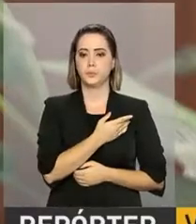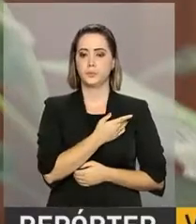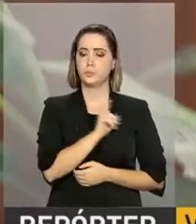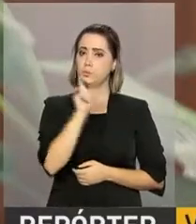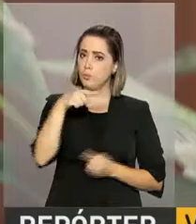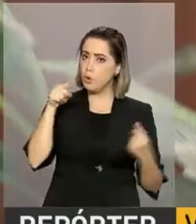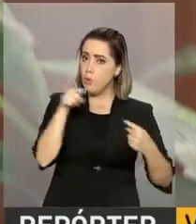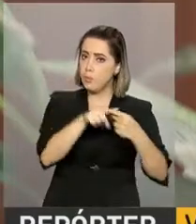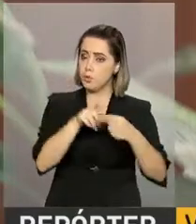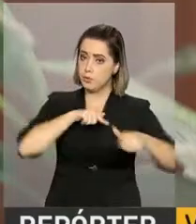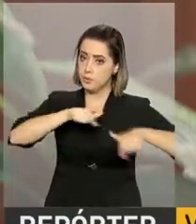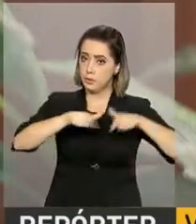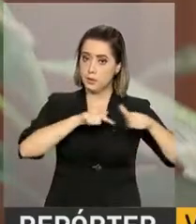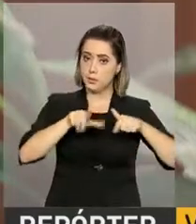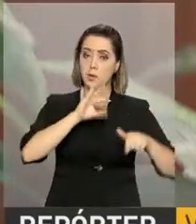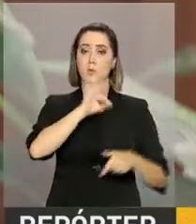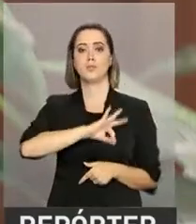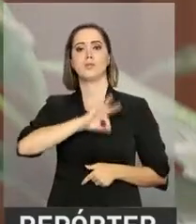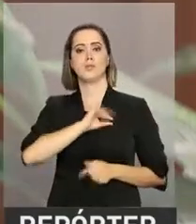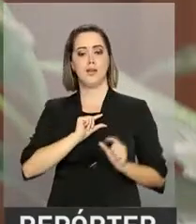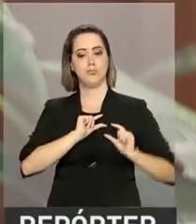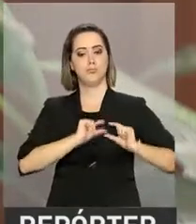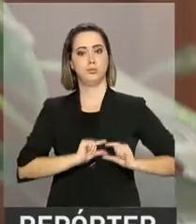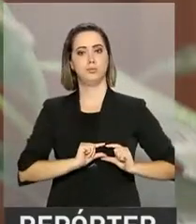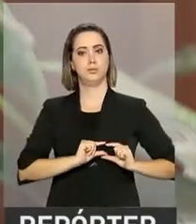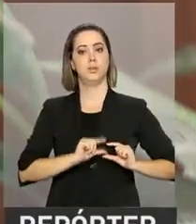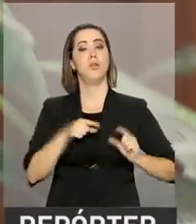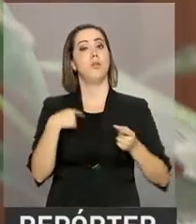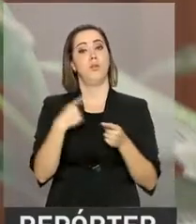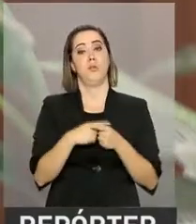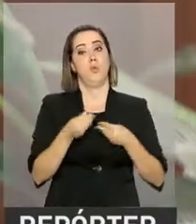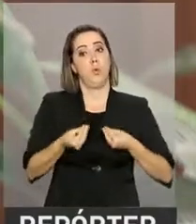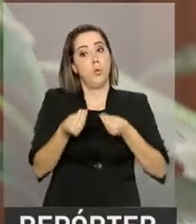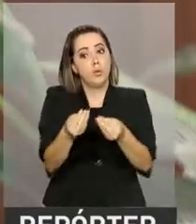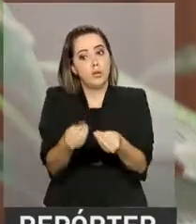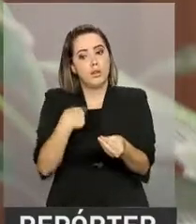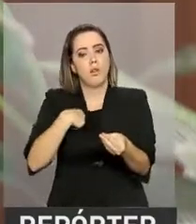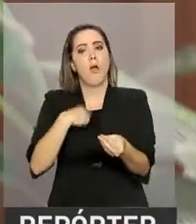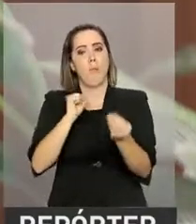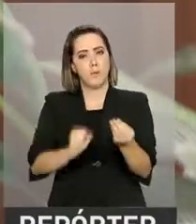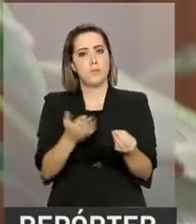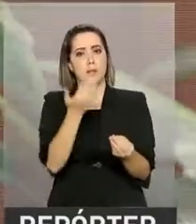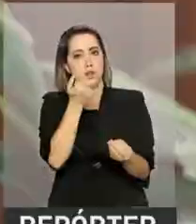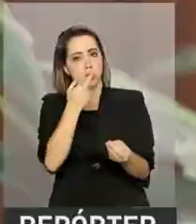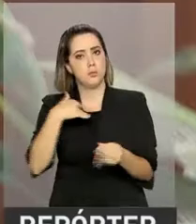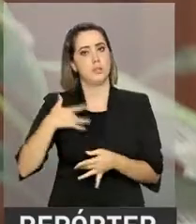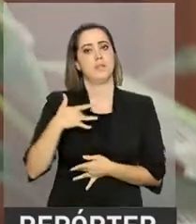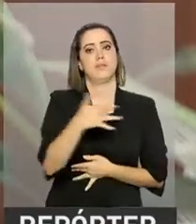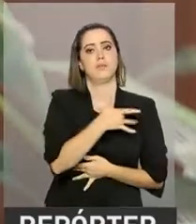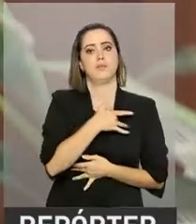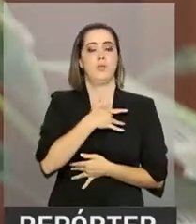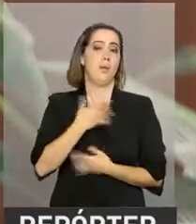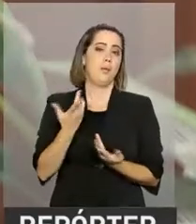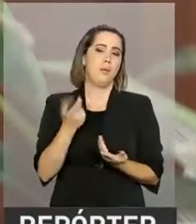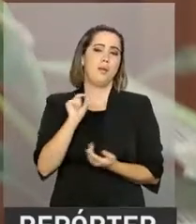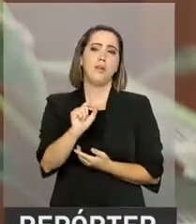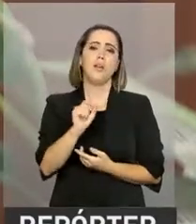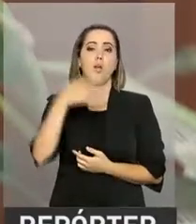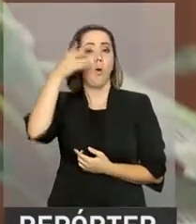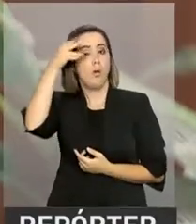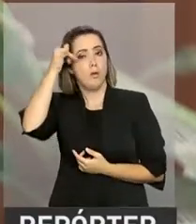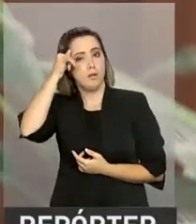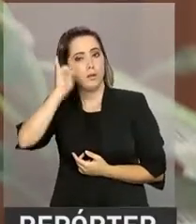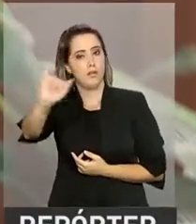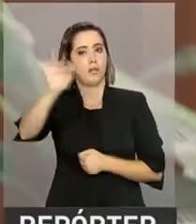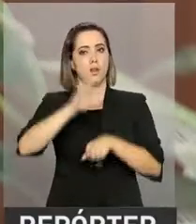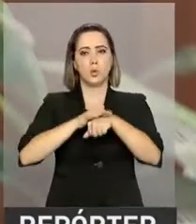salário menor, uma renda melhor, garantir a qualidade alimentar dele, objetivando prevenir agravos à